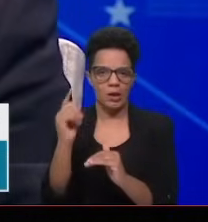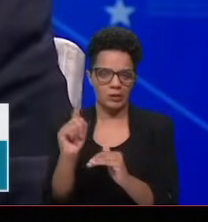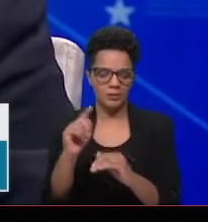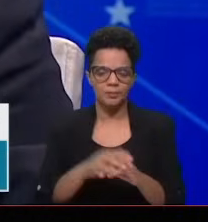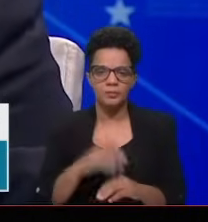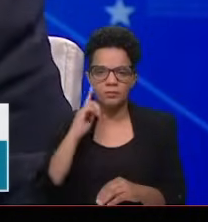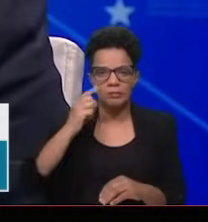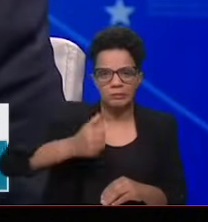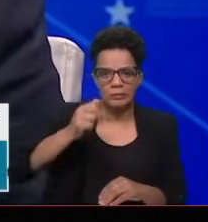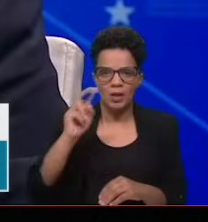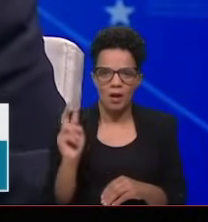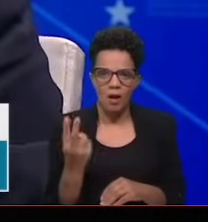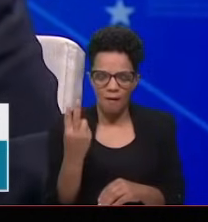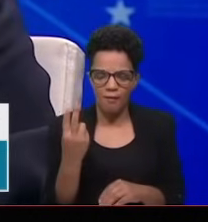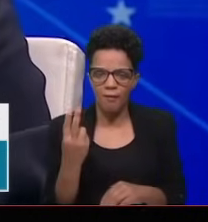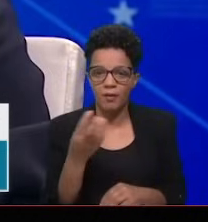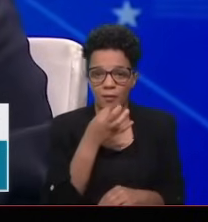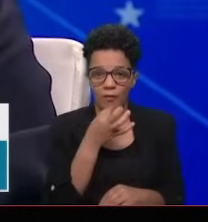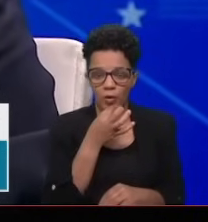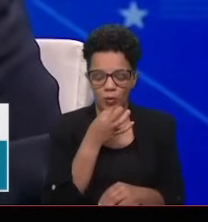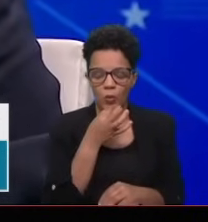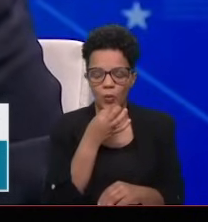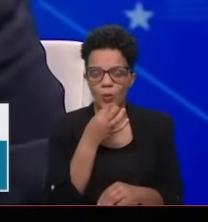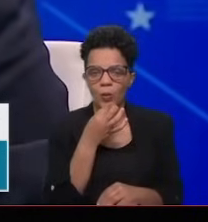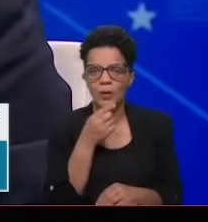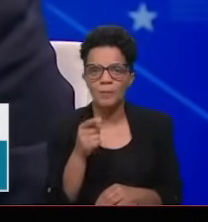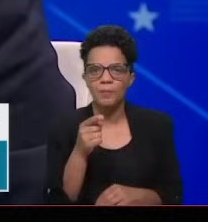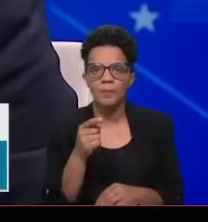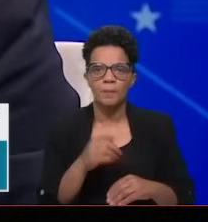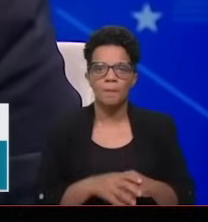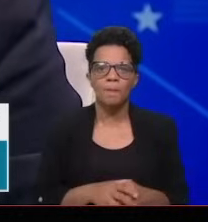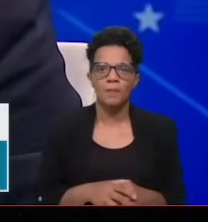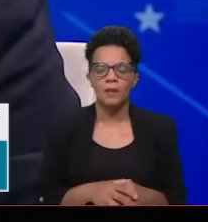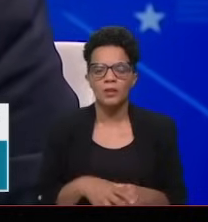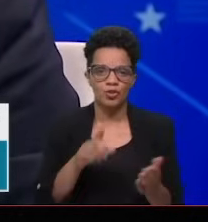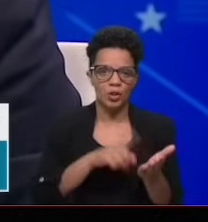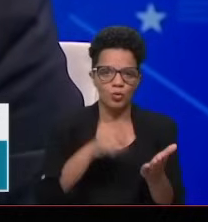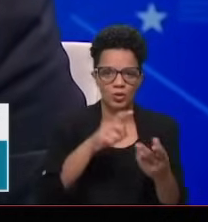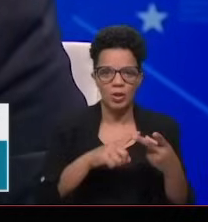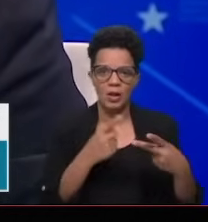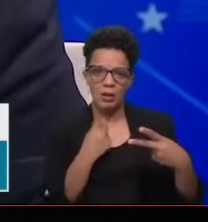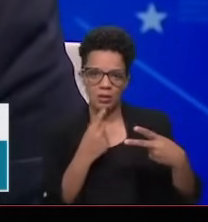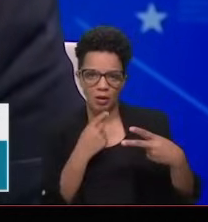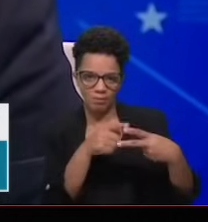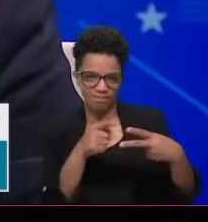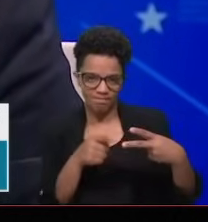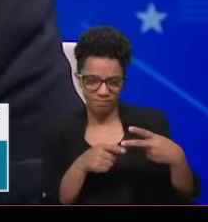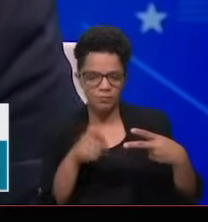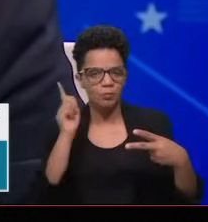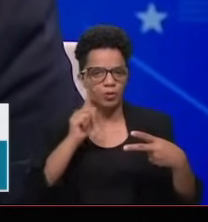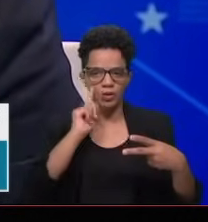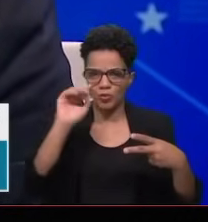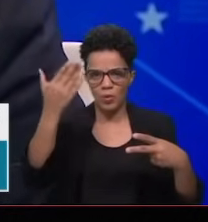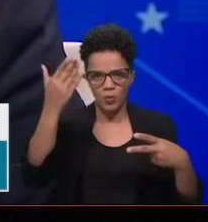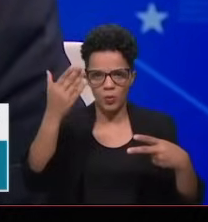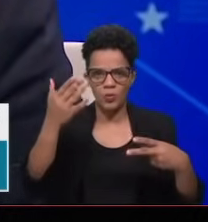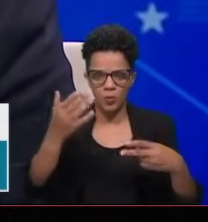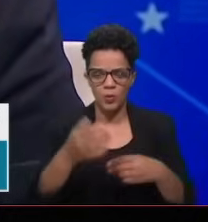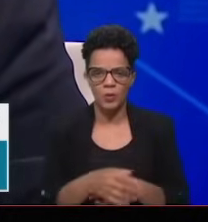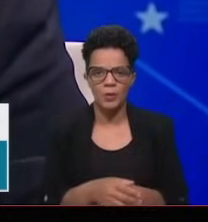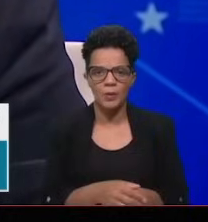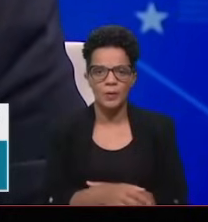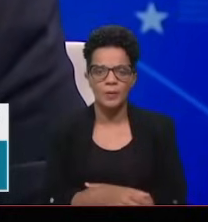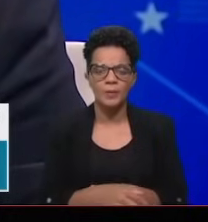fundamentais só se focou por alto eh nesses dois players que é os Estados Unidos e Inglaterra que são importantíssimos e a